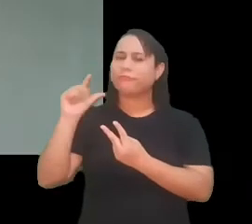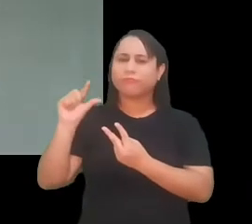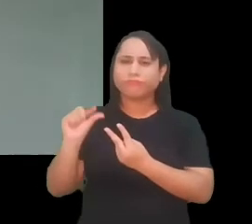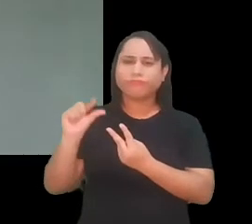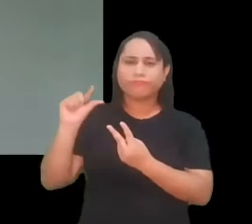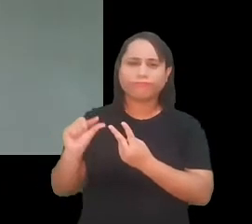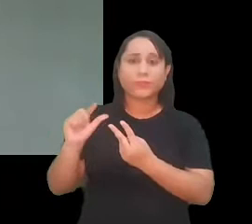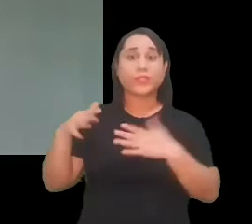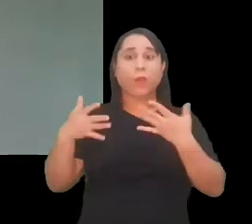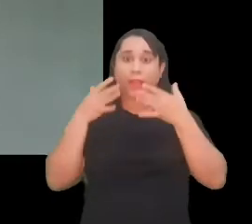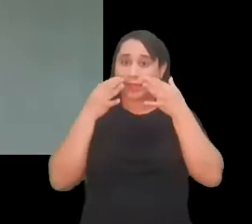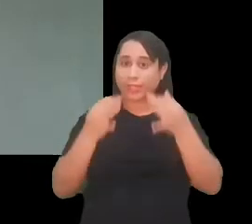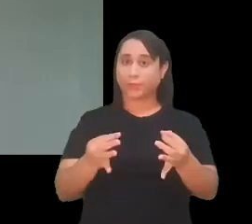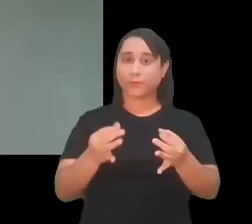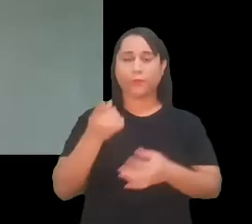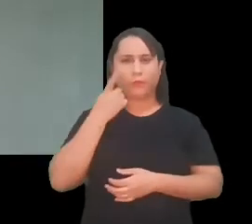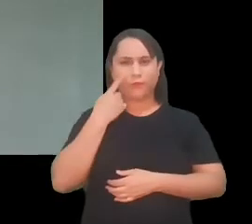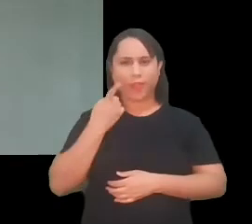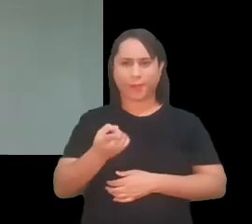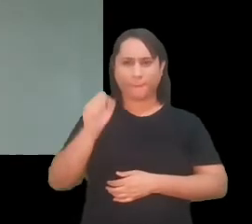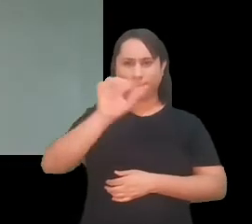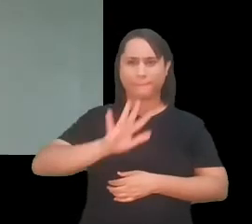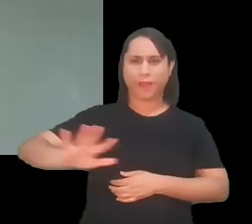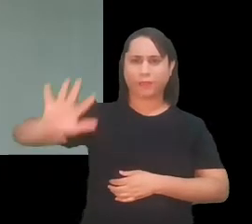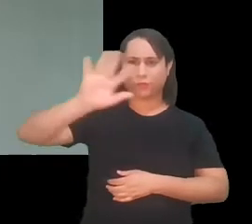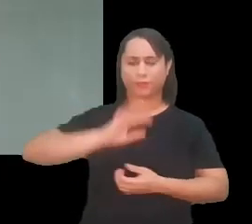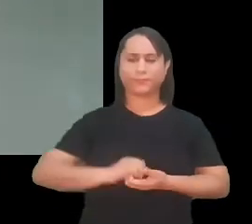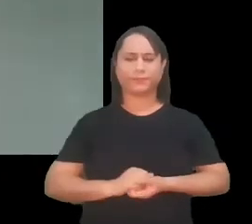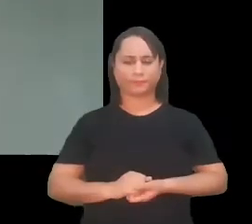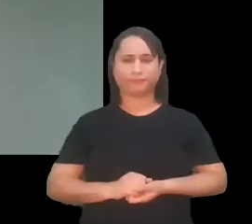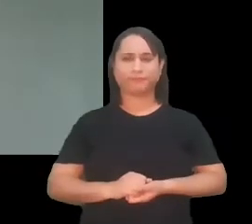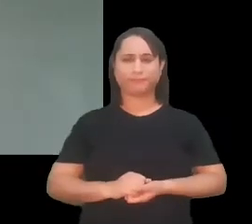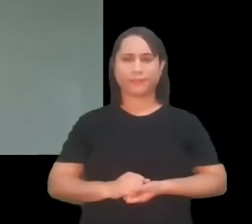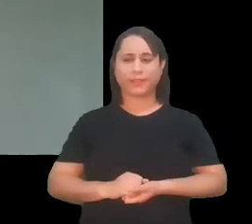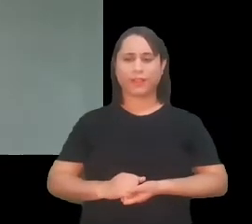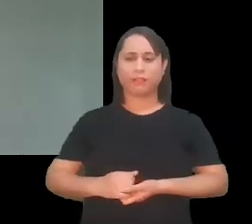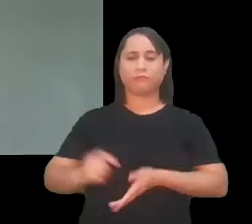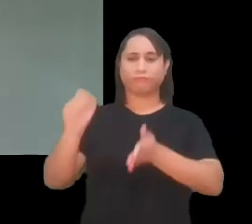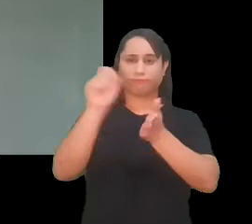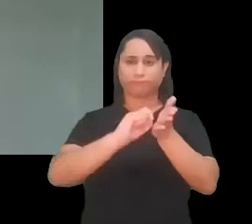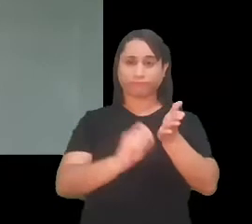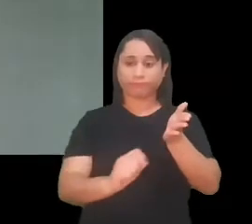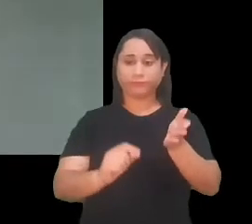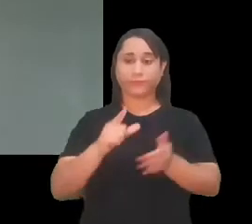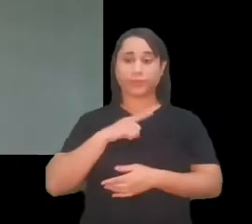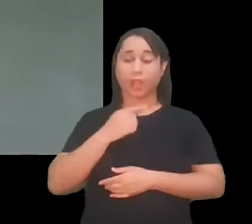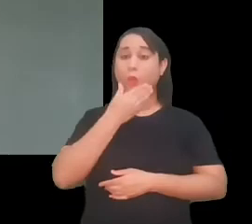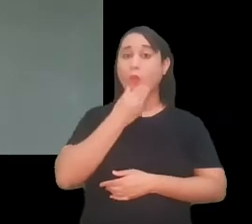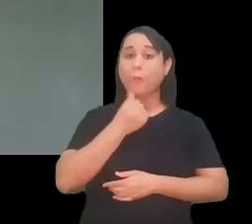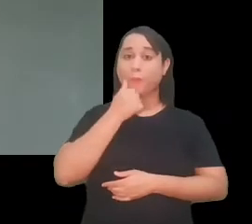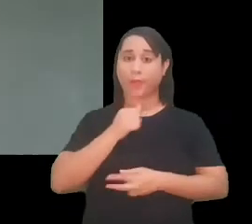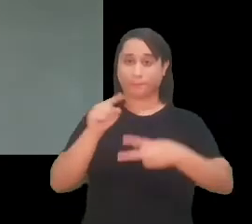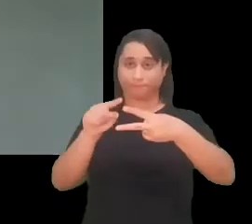uma olhada aí no quadro, tá? Vamos lá. Aqui eu tenho um homem, aqui tem uma mulher. No